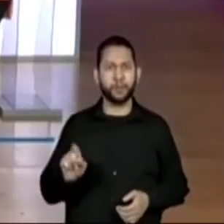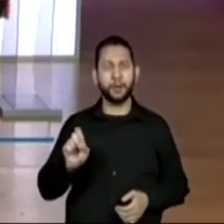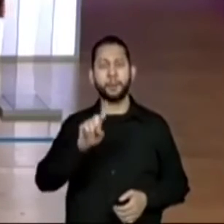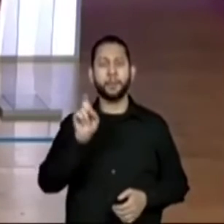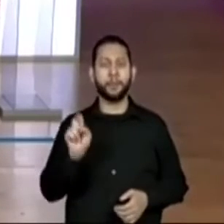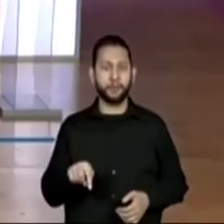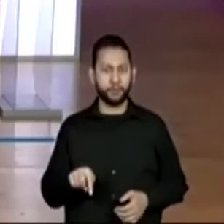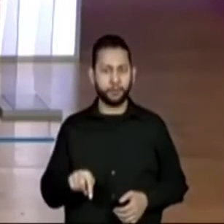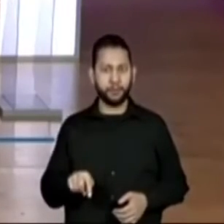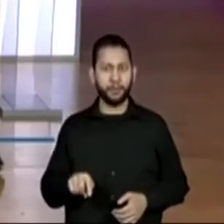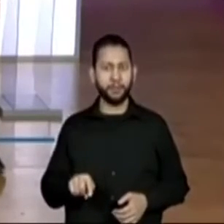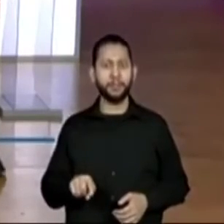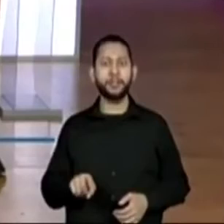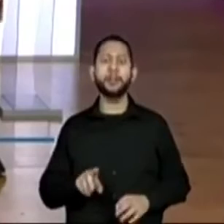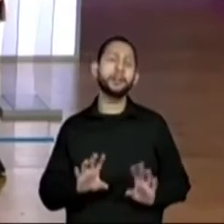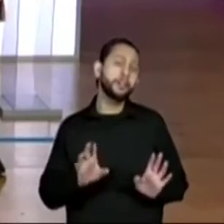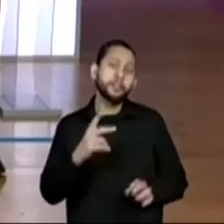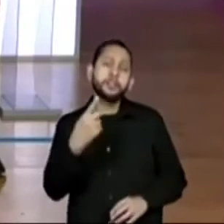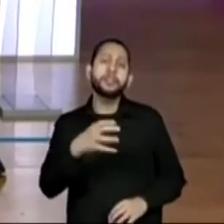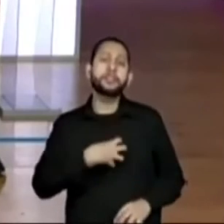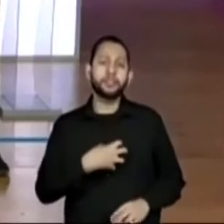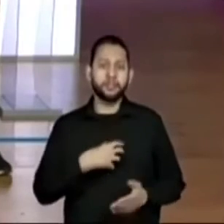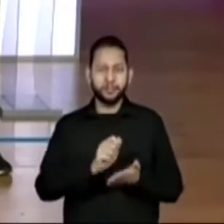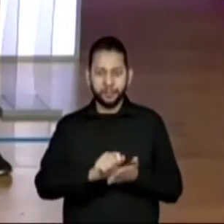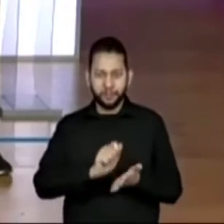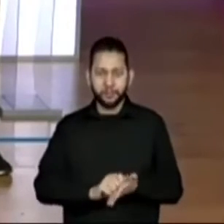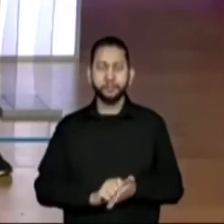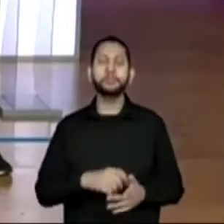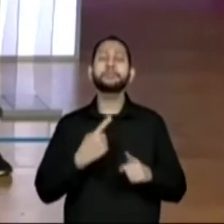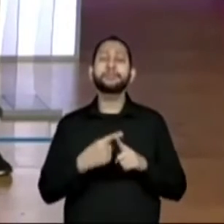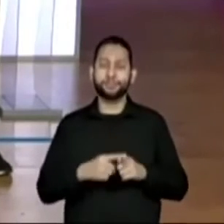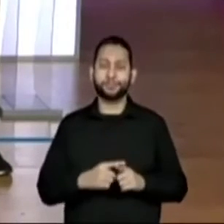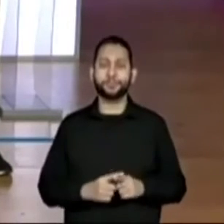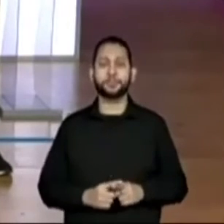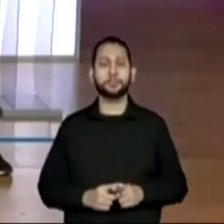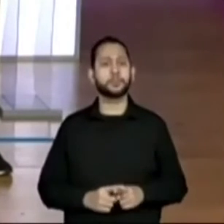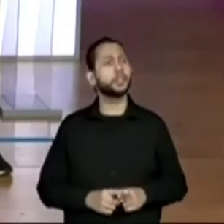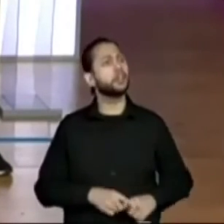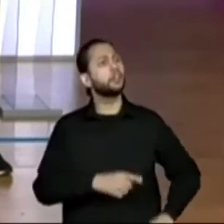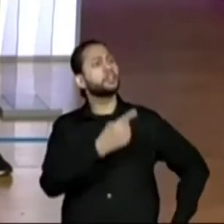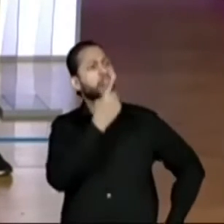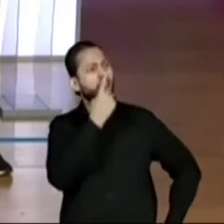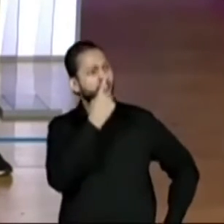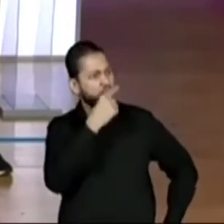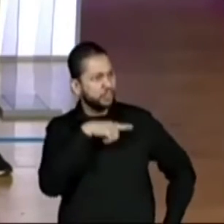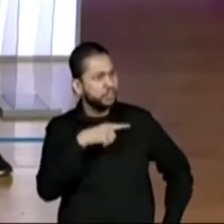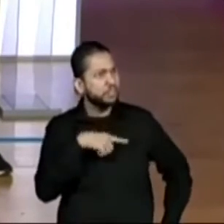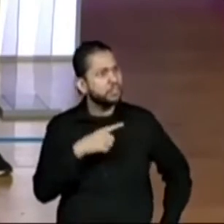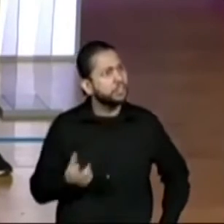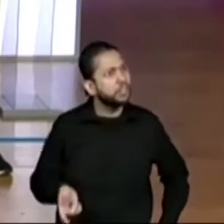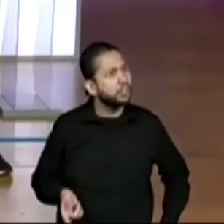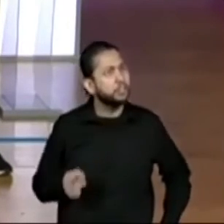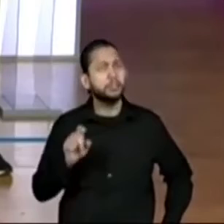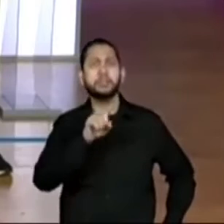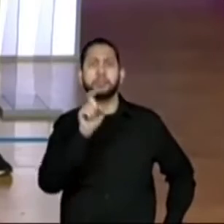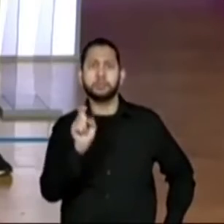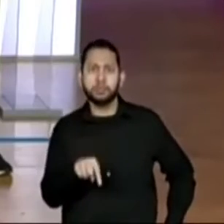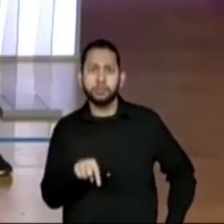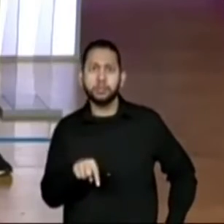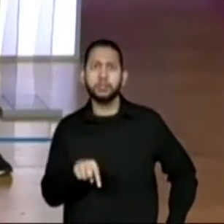gente pode, como você está fazendo a reescrita, você pode colocar em forma de pergunta, se assim você quiser, não tem nenhum